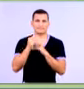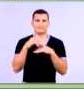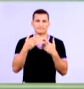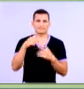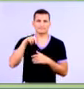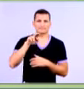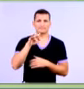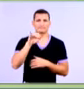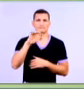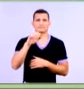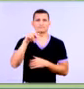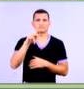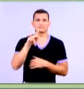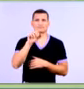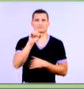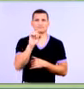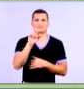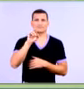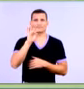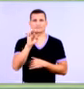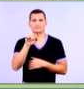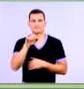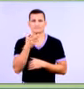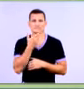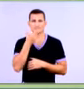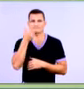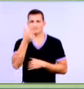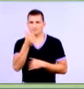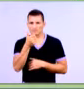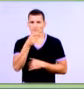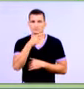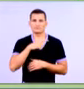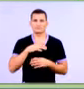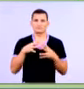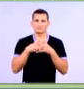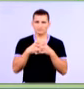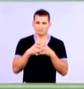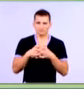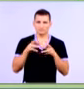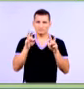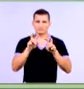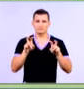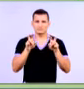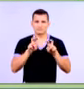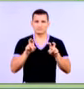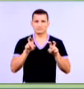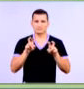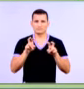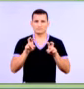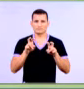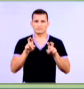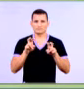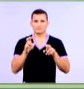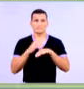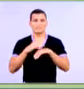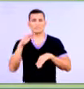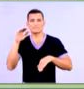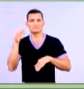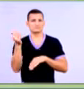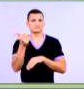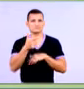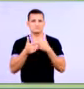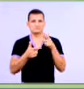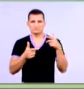Quick Sort é um método sofisticado, ele tem uma complexidade computacional maior que os demais. Como que